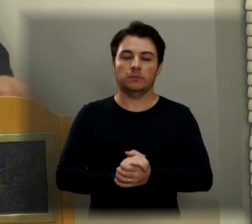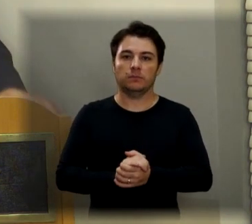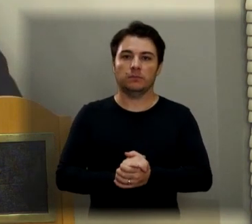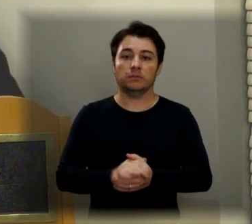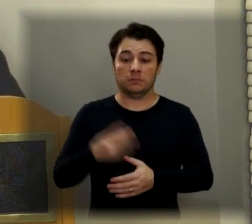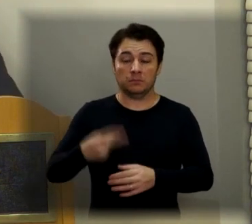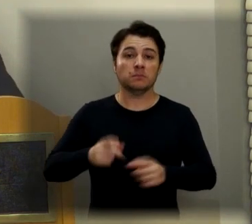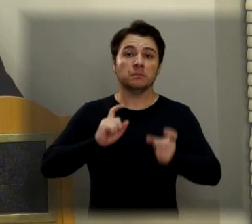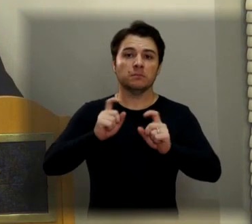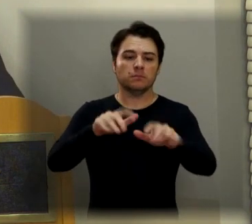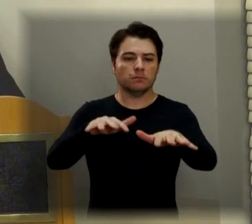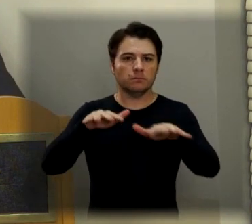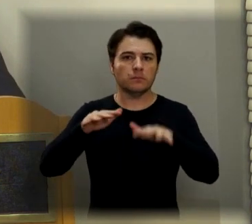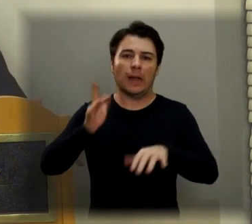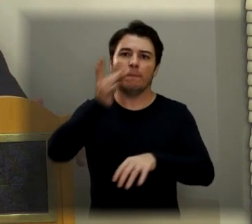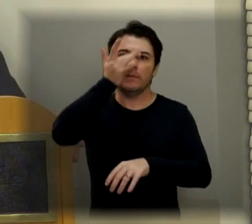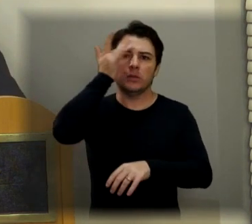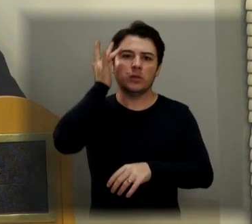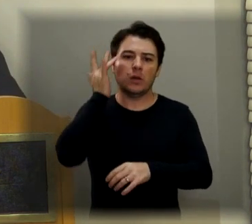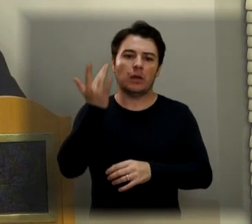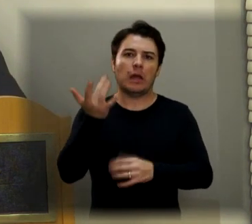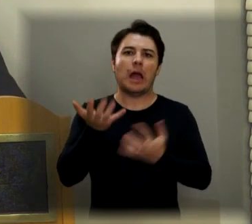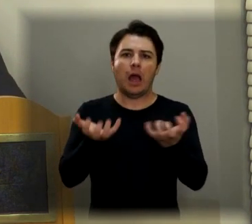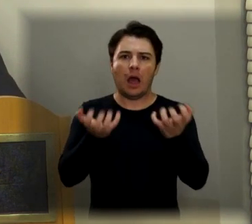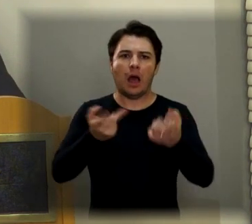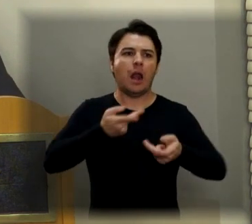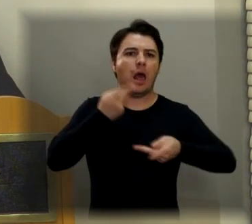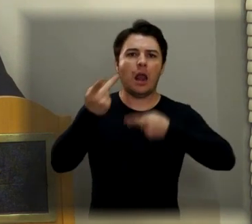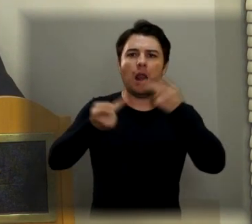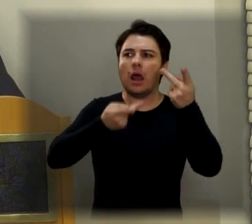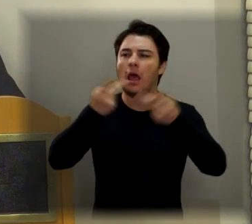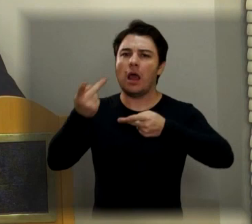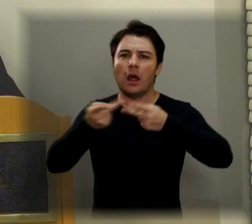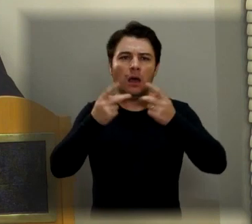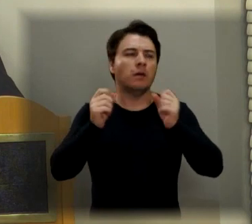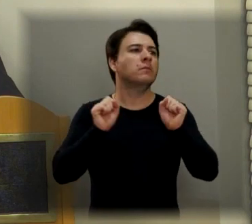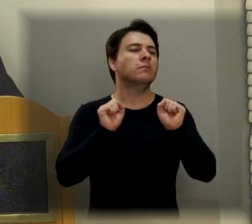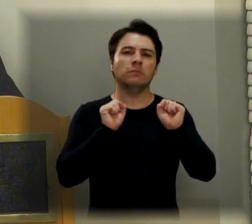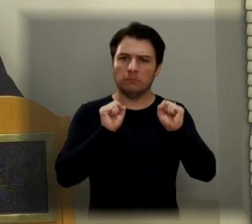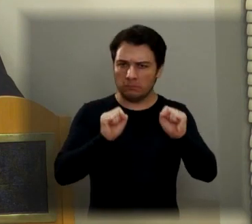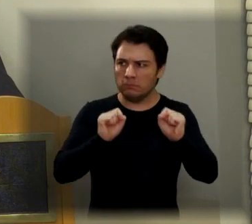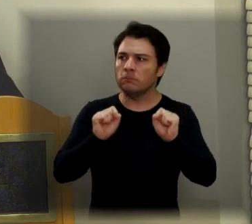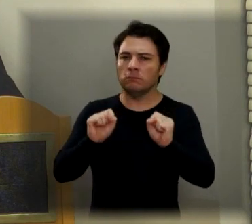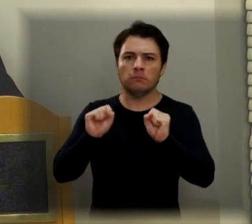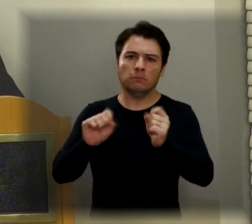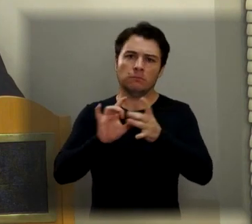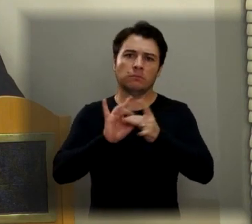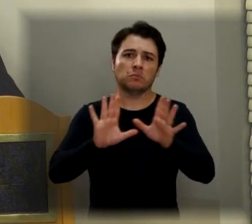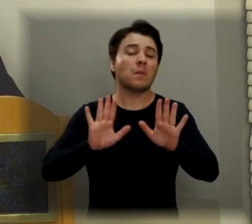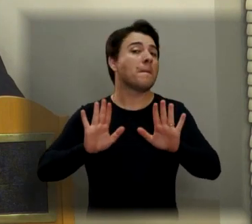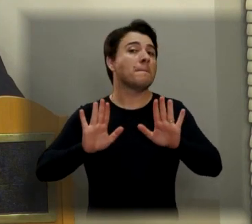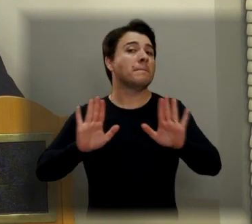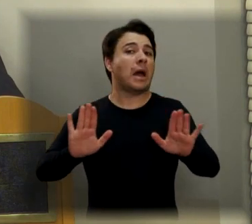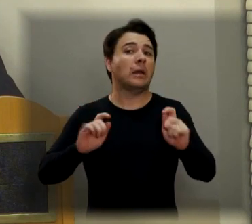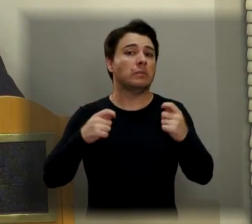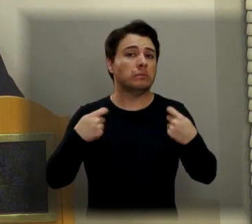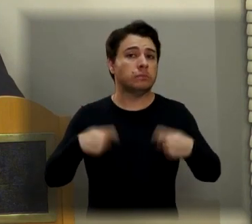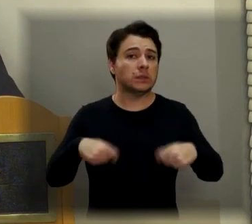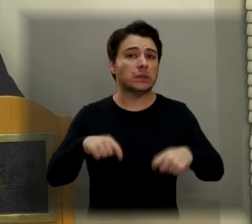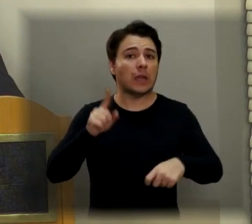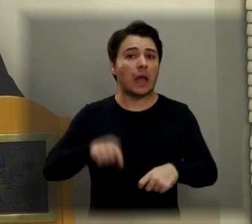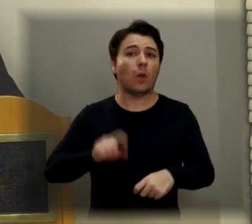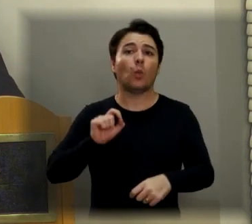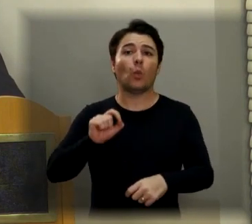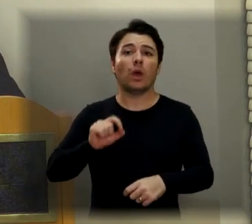durante as audiência pública as pessoas que precisarem fazer seus pronunciamentos as manifestações por favor que façam